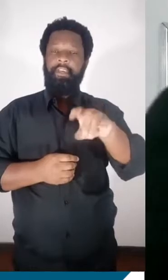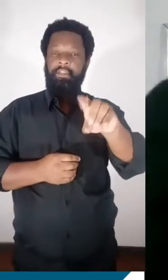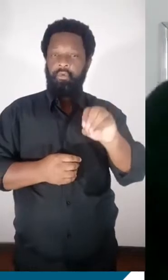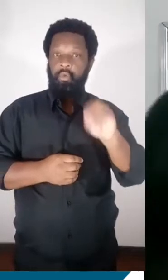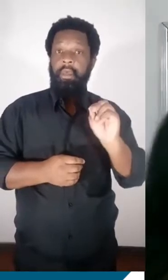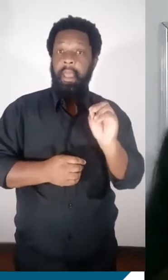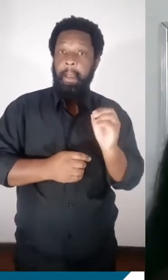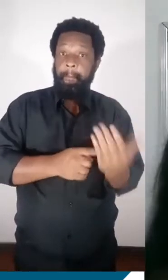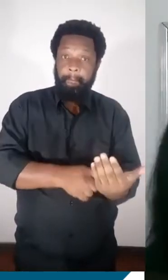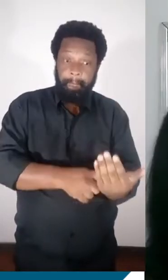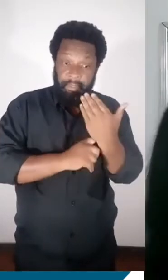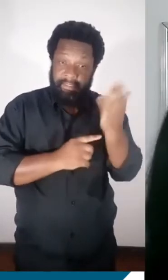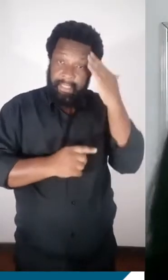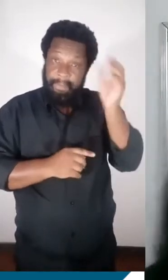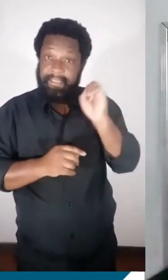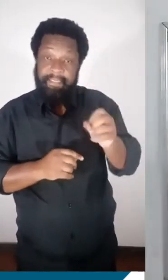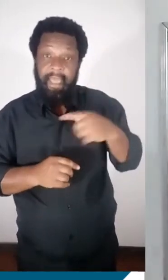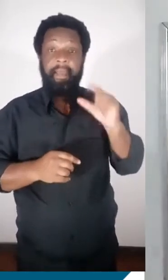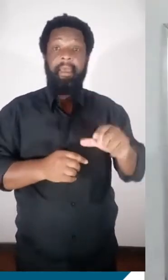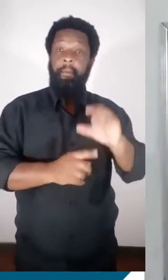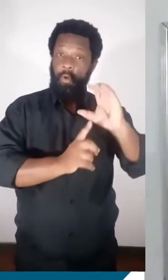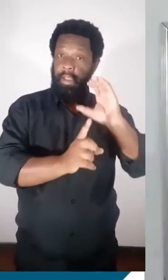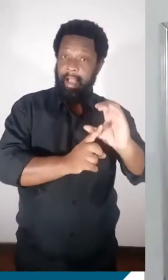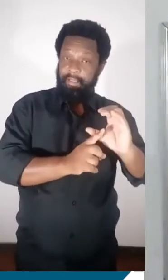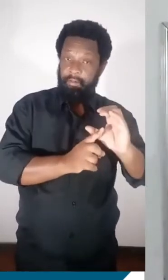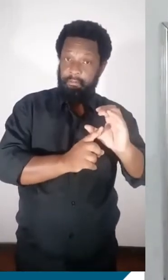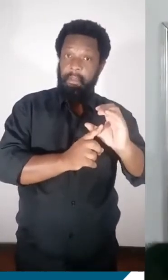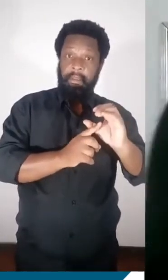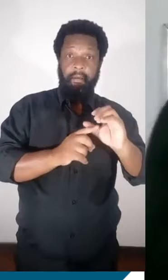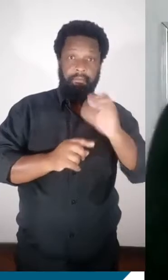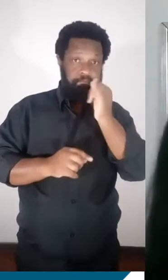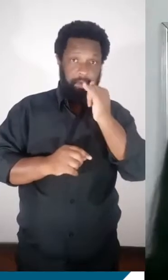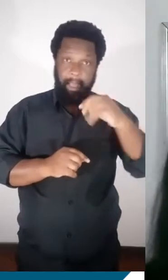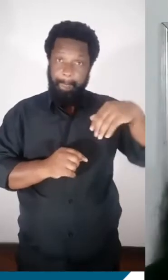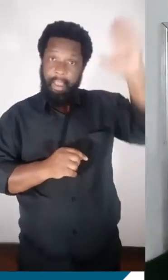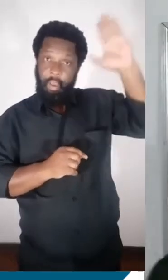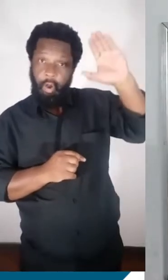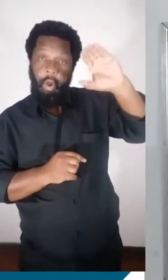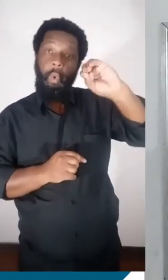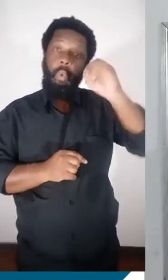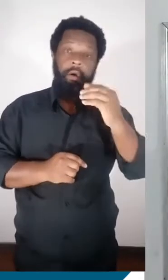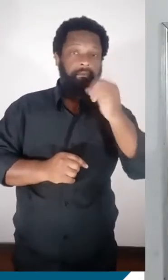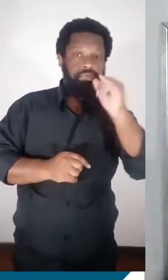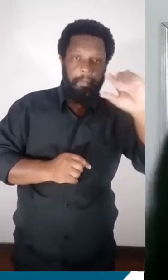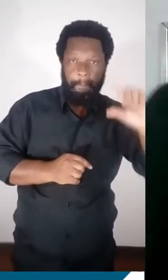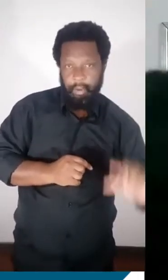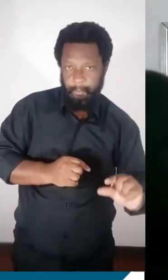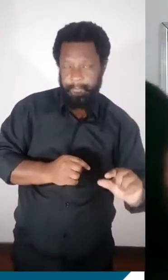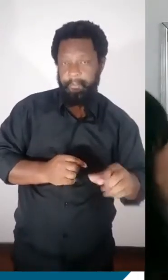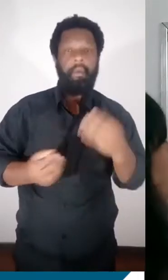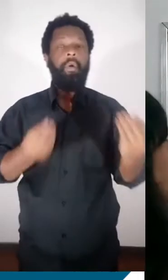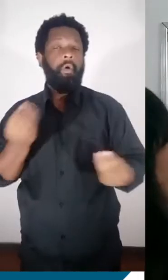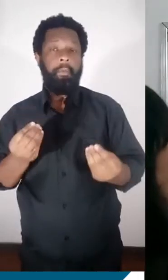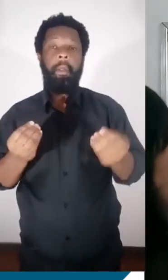ele vai indicar se nós estamos falando de um cátion que está com a maior carga ou com a menor carga. Então,